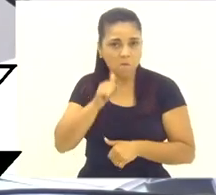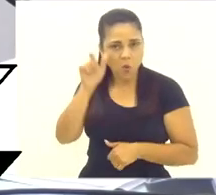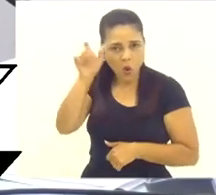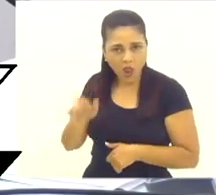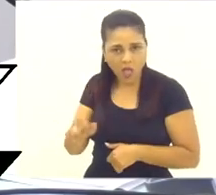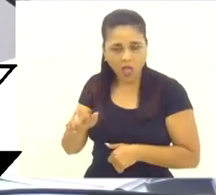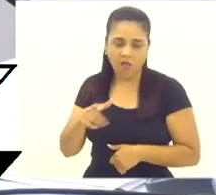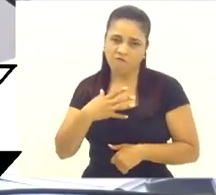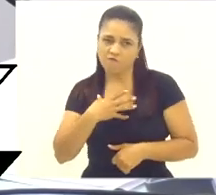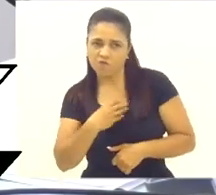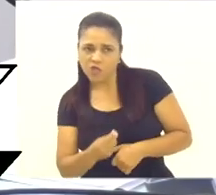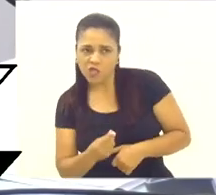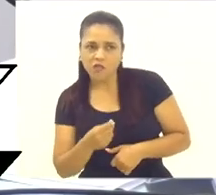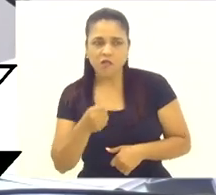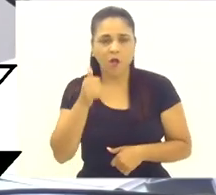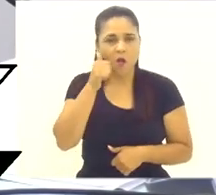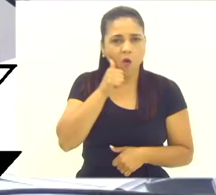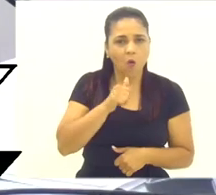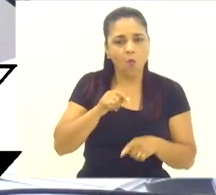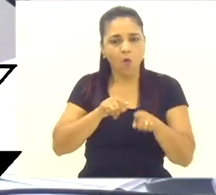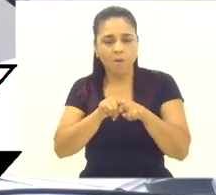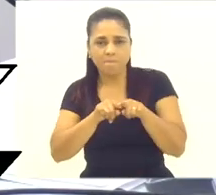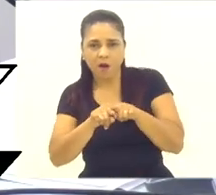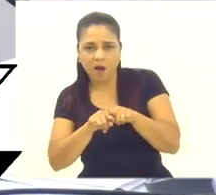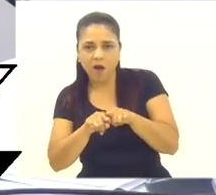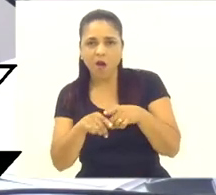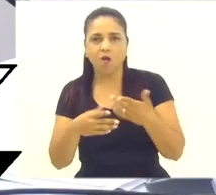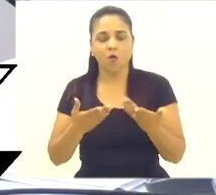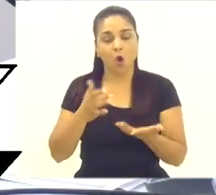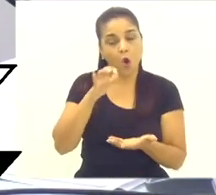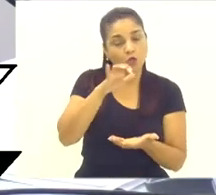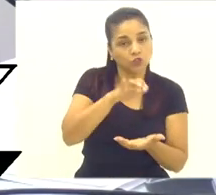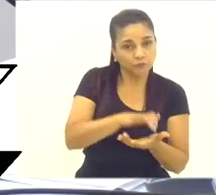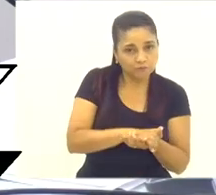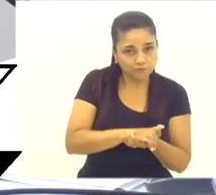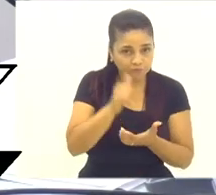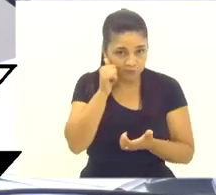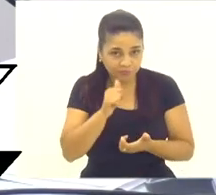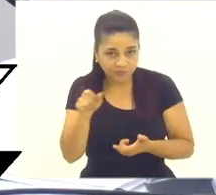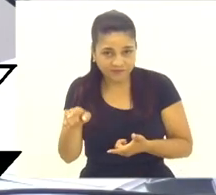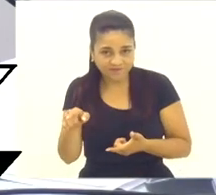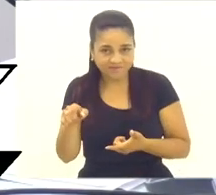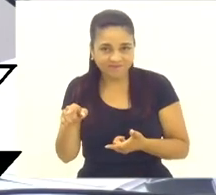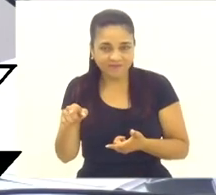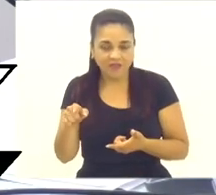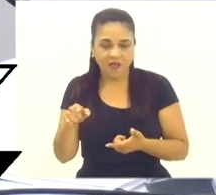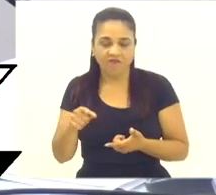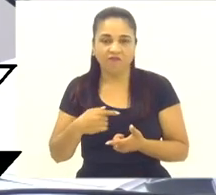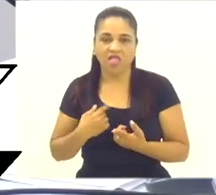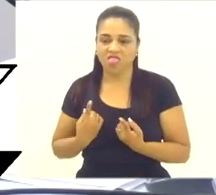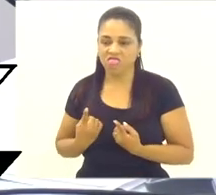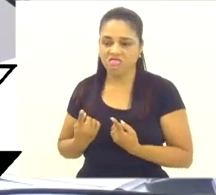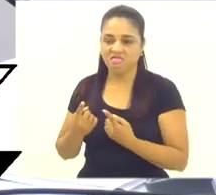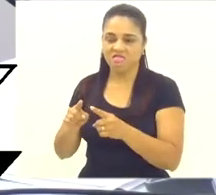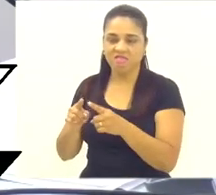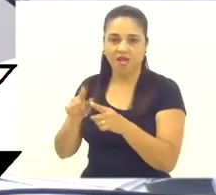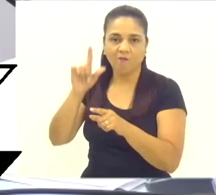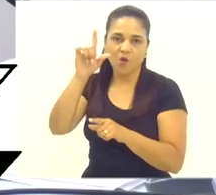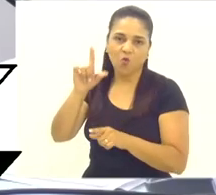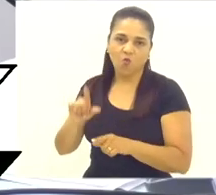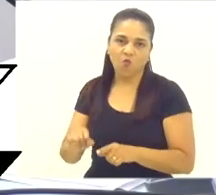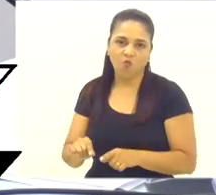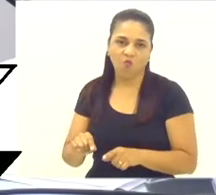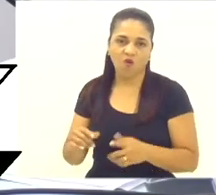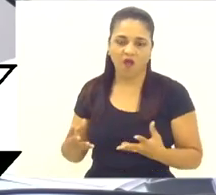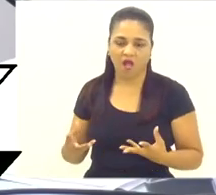irmão de um político essa contestação vem para diminuir a qualidade dessa